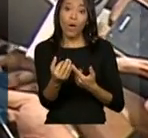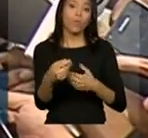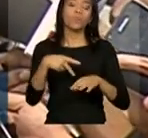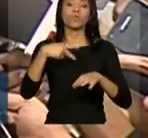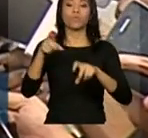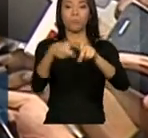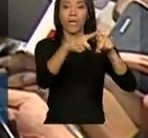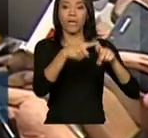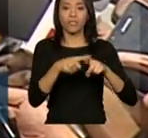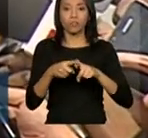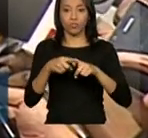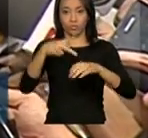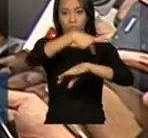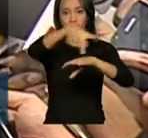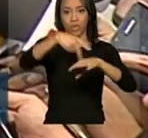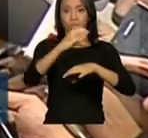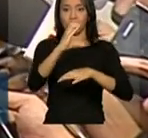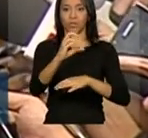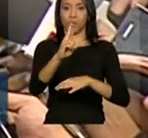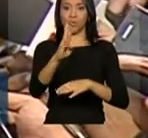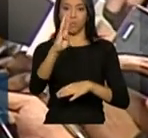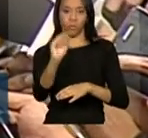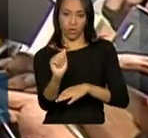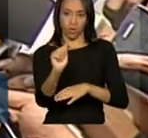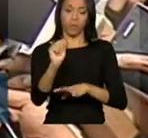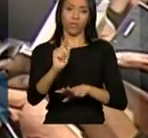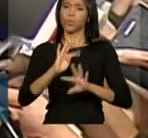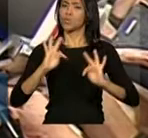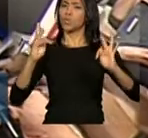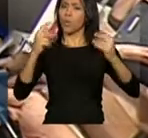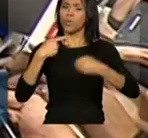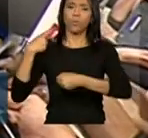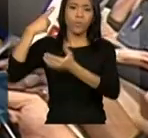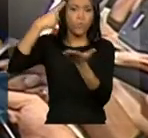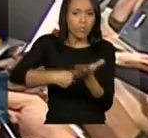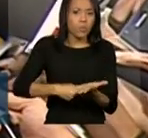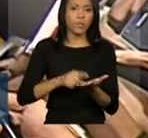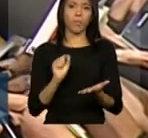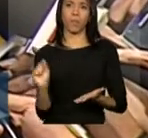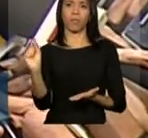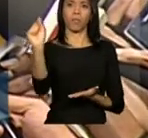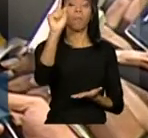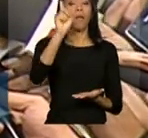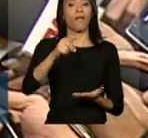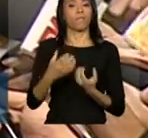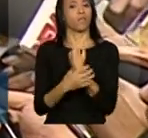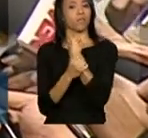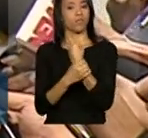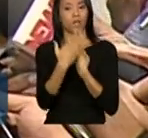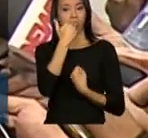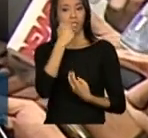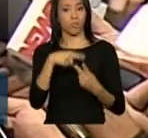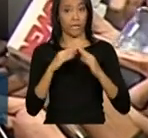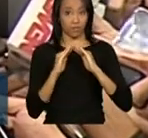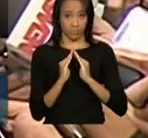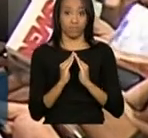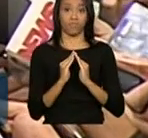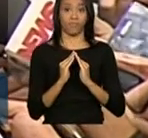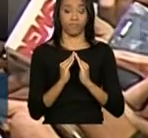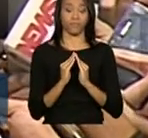saúde Cuba todos os profissionais o compromisso dos Municípios é garantir a alimentação e moradia